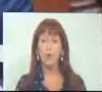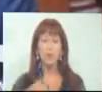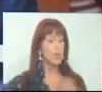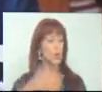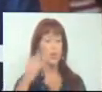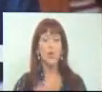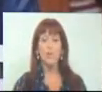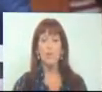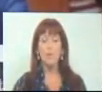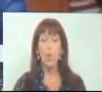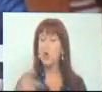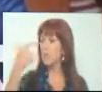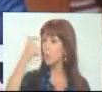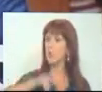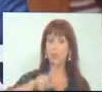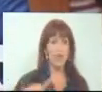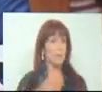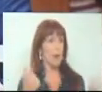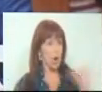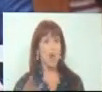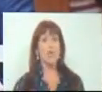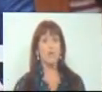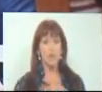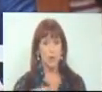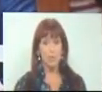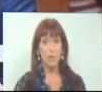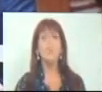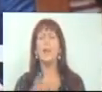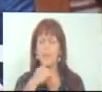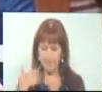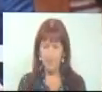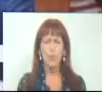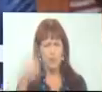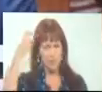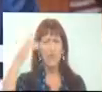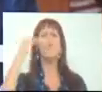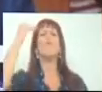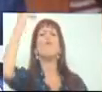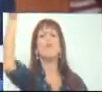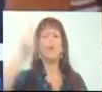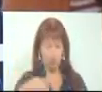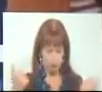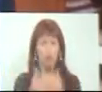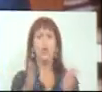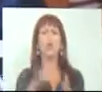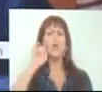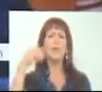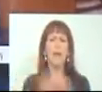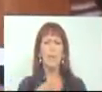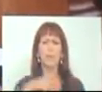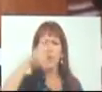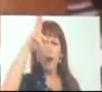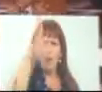Vamos todos fazer aquilo que os portugueses esperam de nós. Política é decidir e pensar no futuro. Vamos todos defender